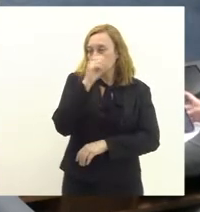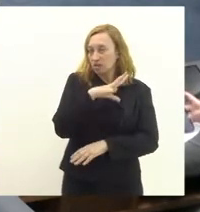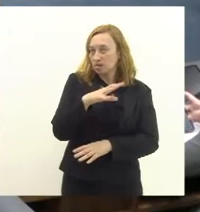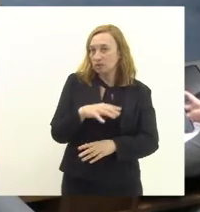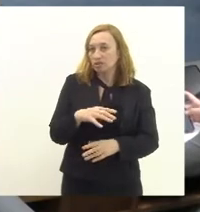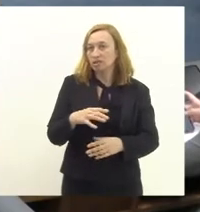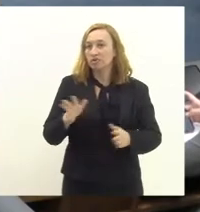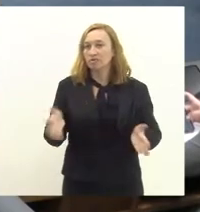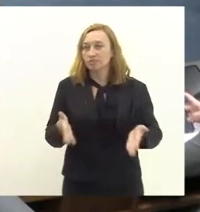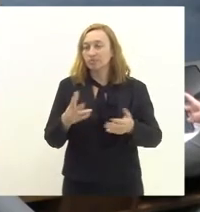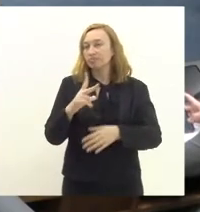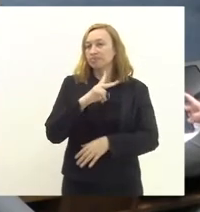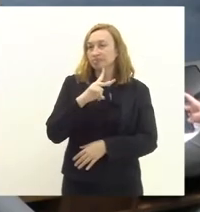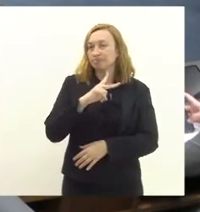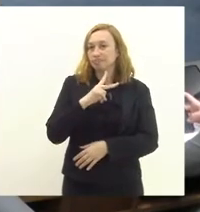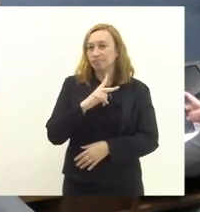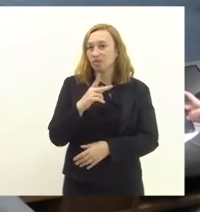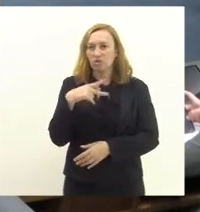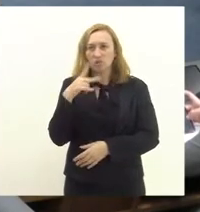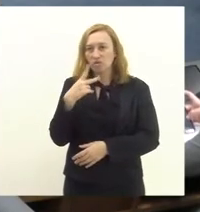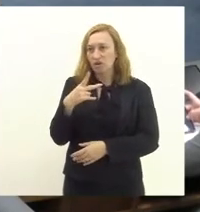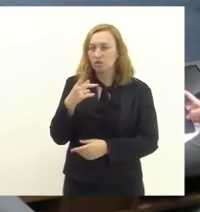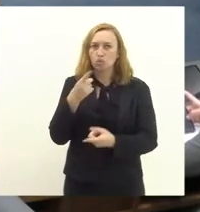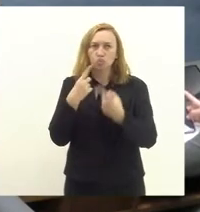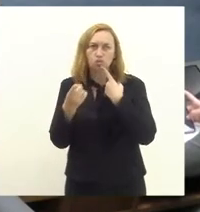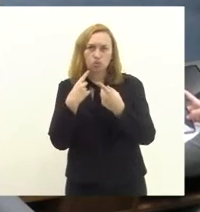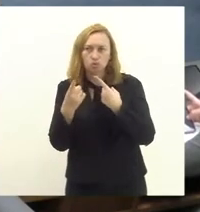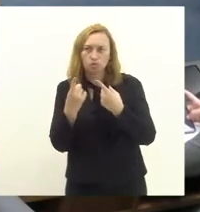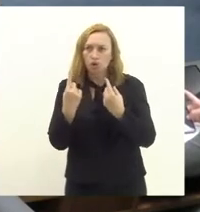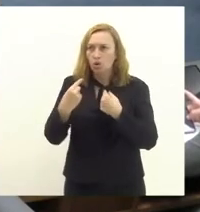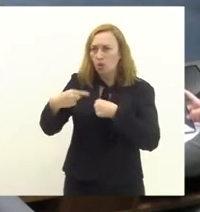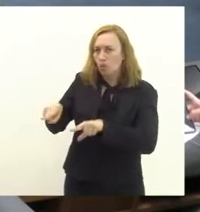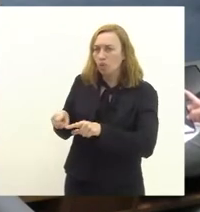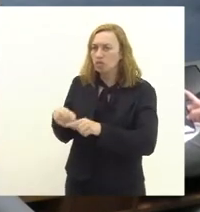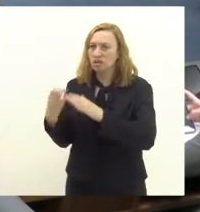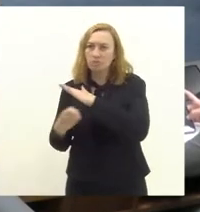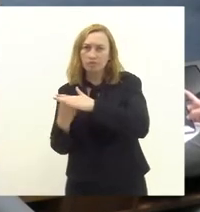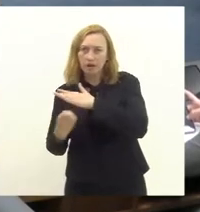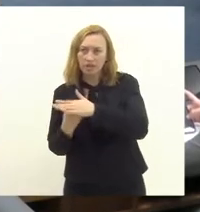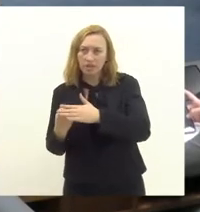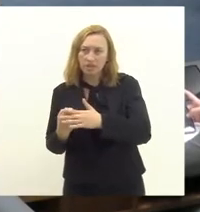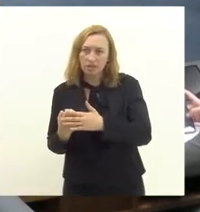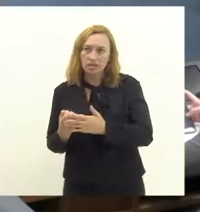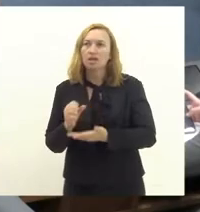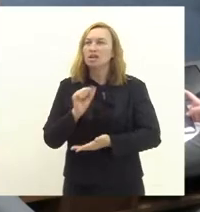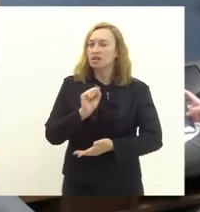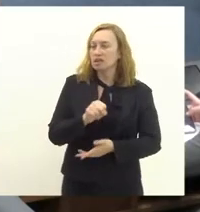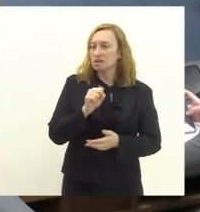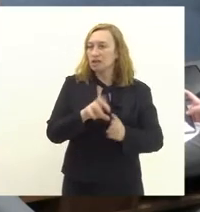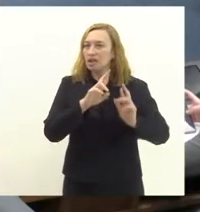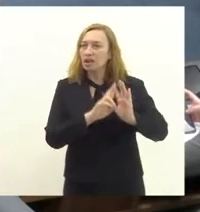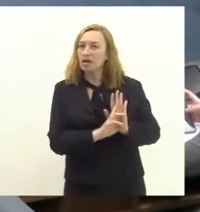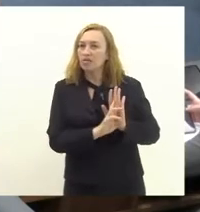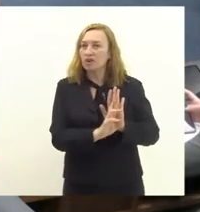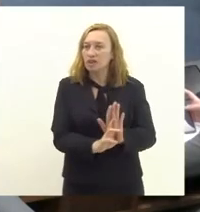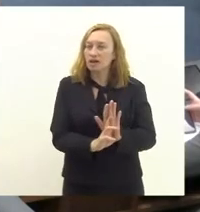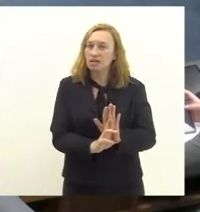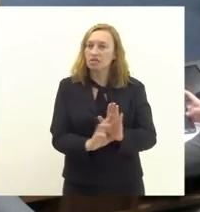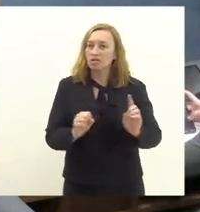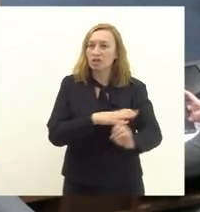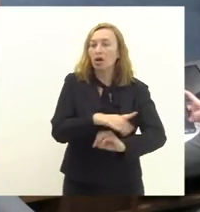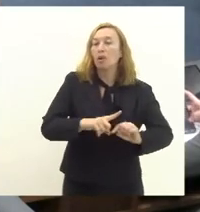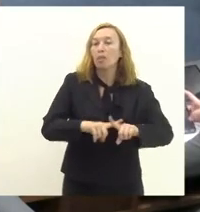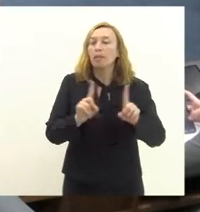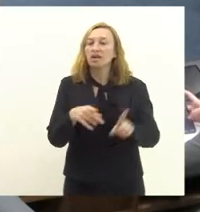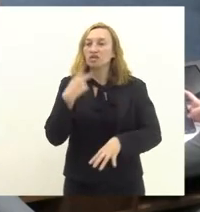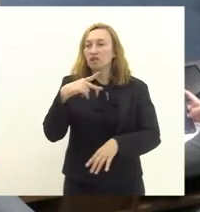iniciativa privada. Eu não estou fazendo aqui um debate contra empresas, embora tem assim a minha referência socialista. Mas eu estou